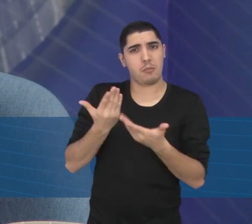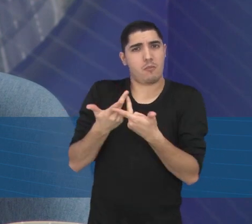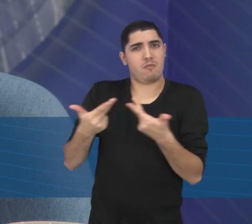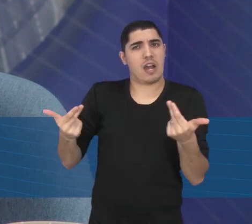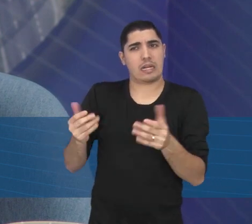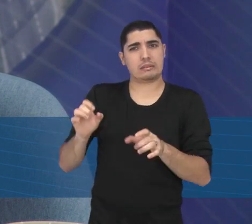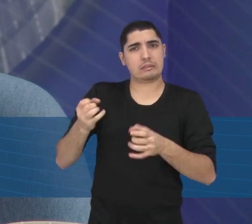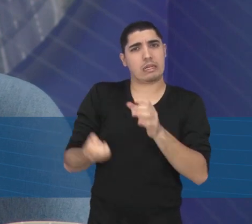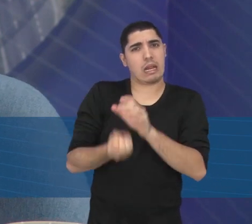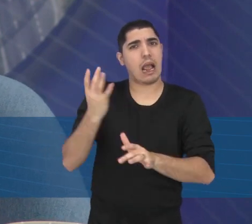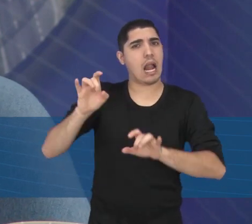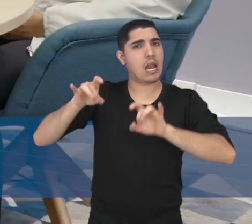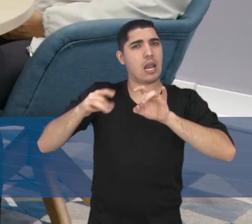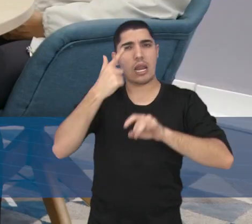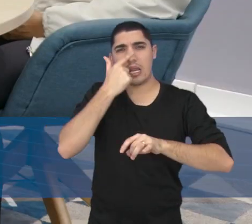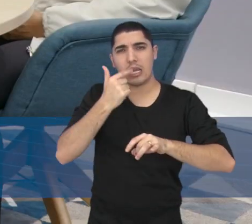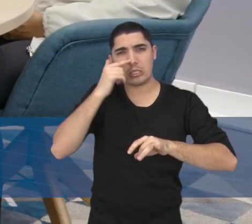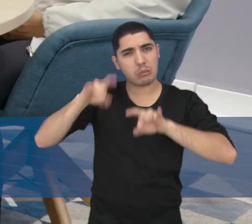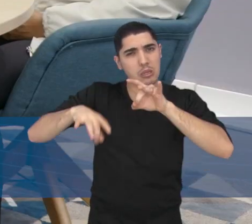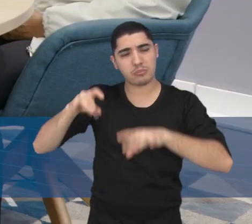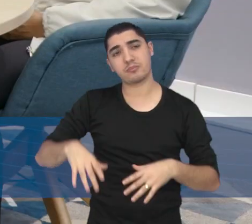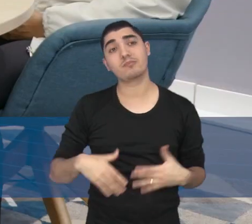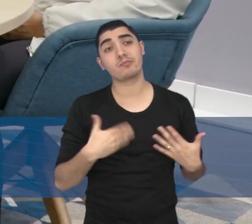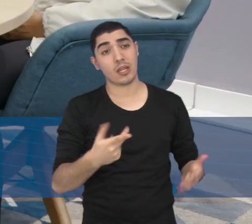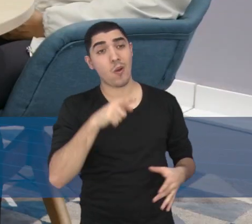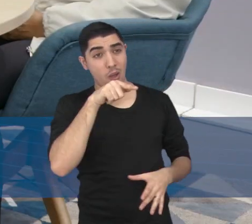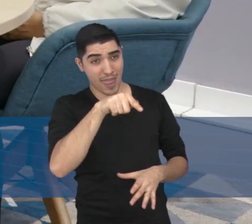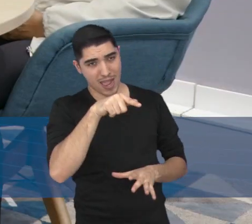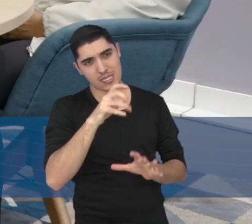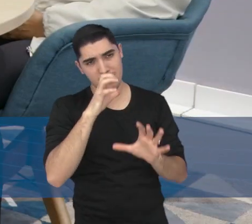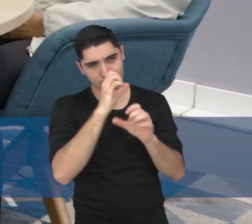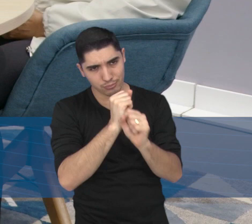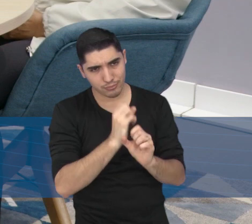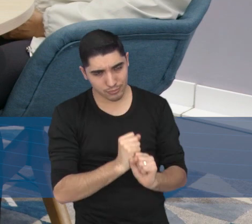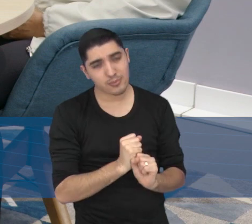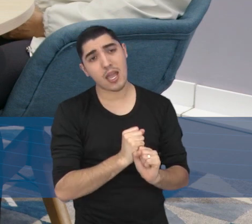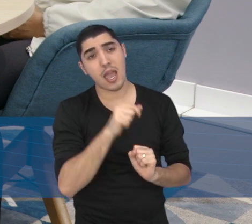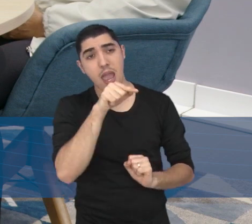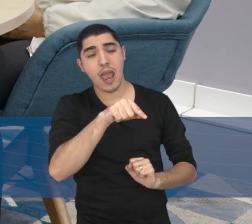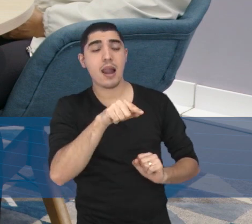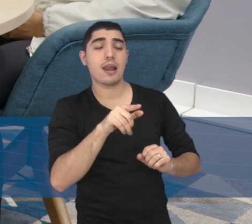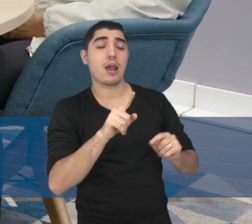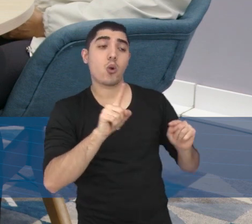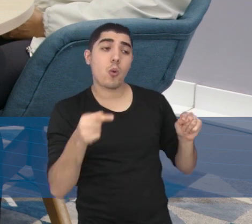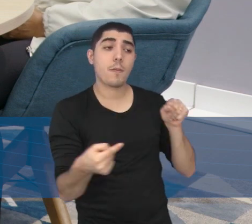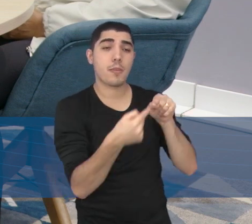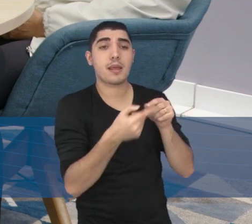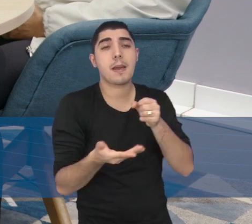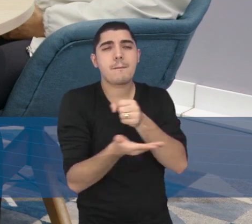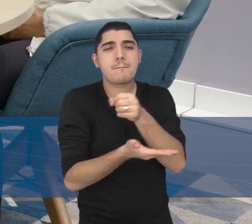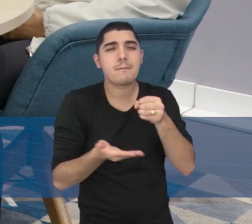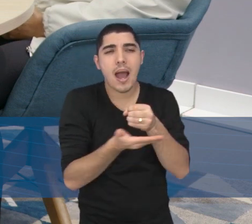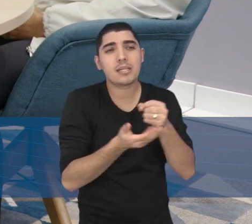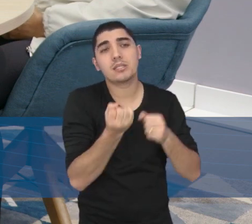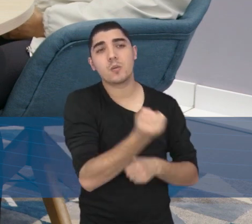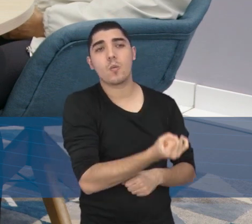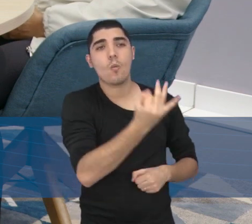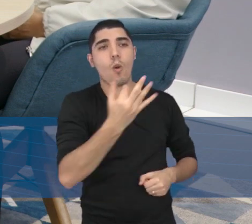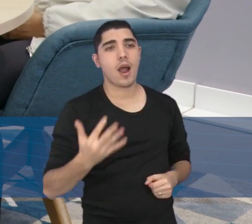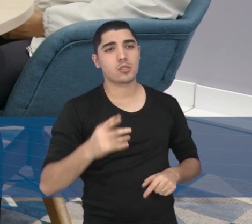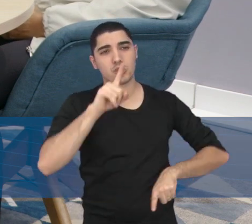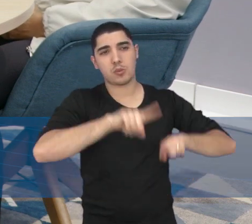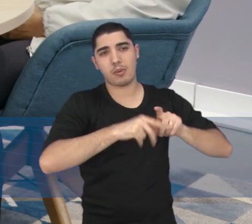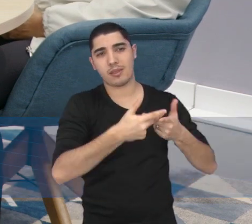no país? Sim, essas são algumas estimativas, né, que são feitas com base na quantidade de material que é vendido, né, que é colocado no mercado. Então tem